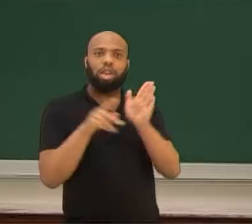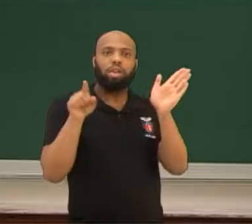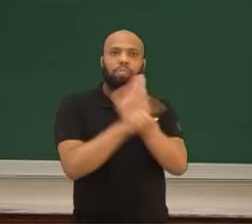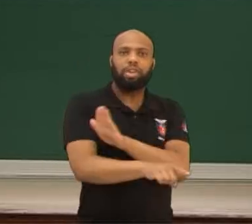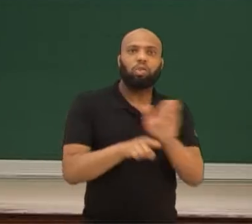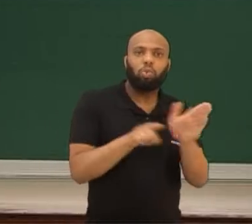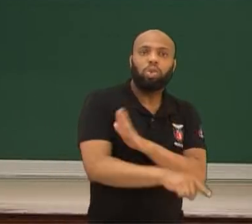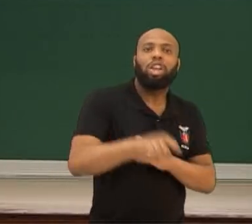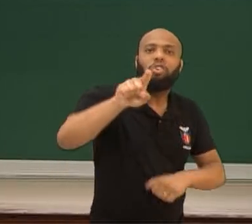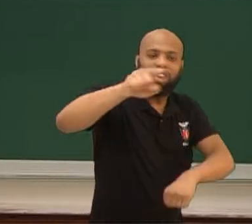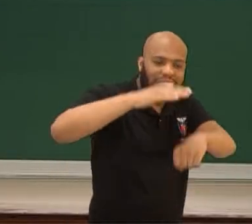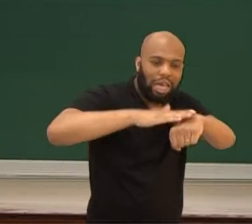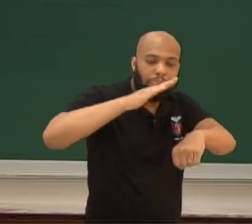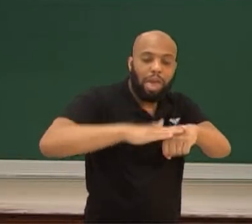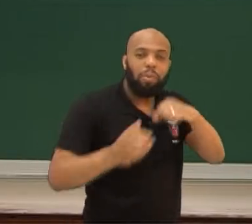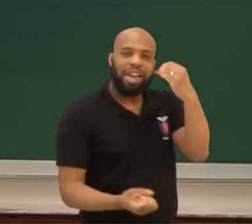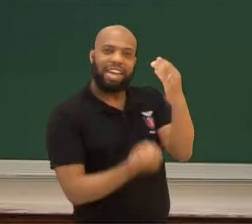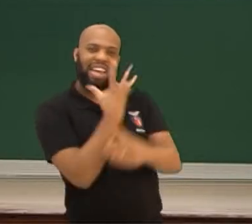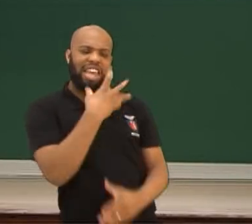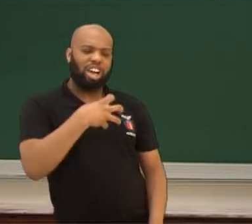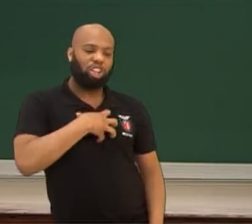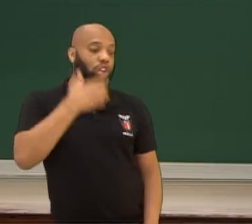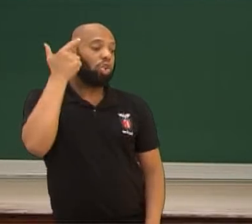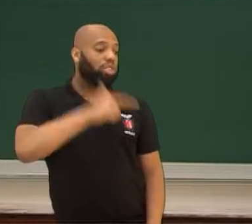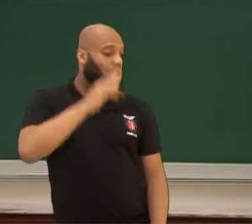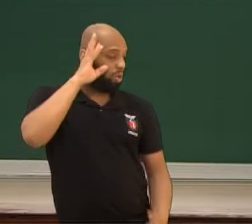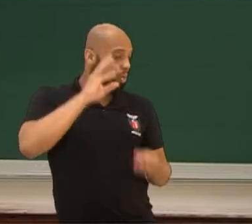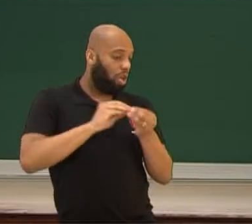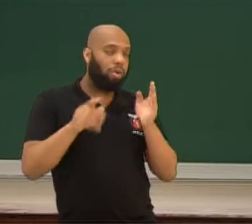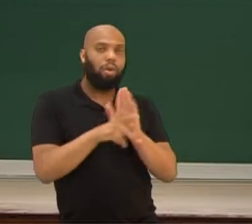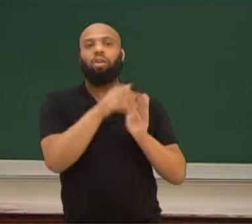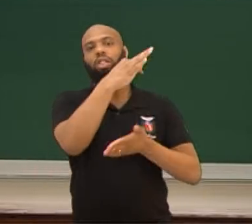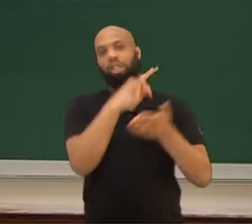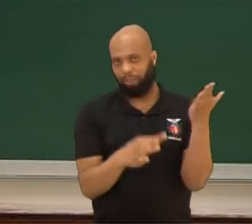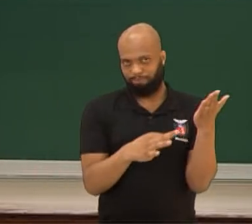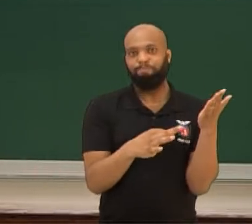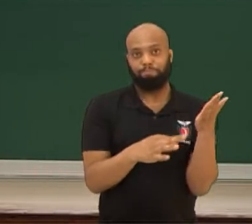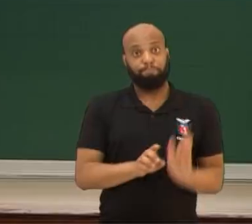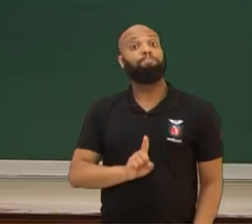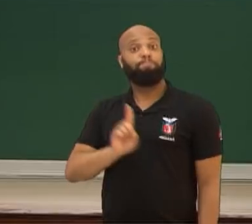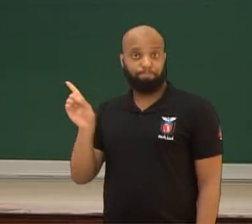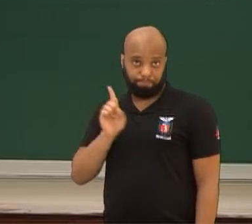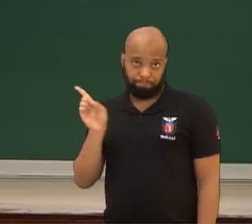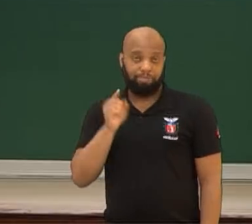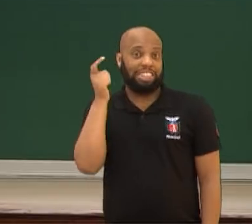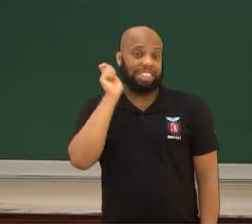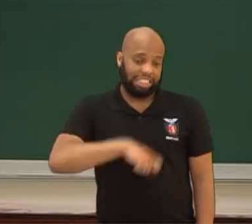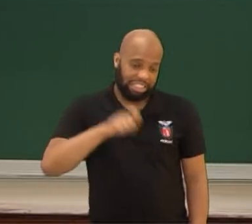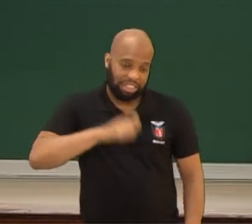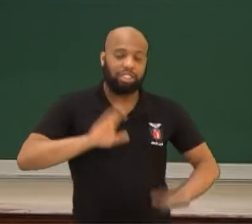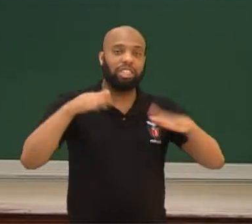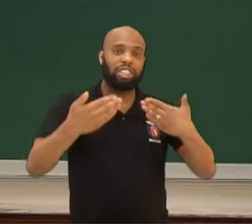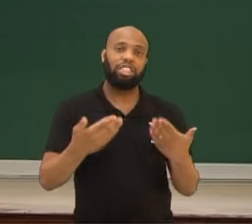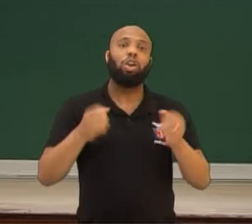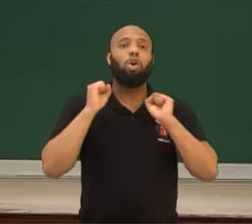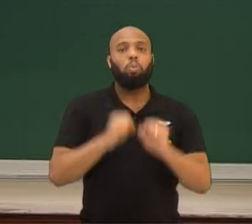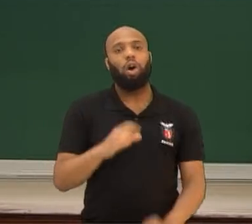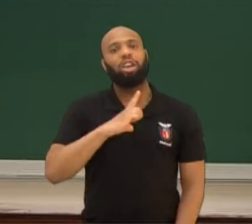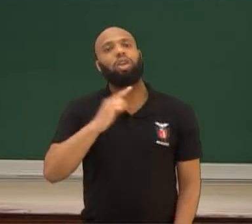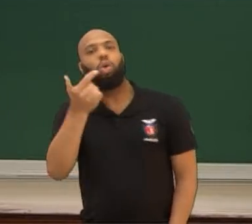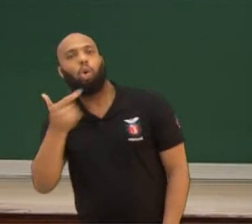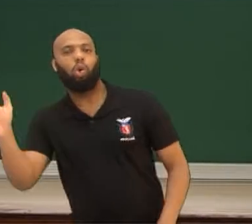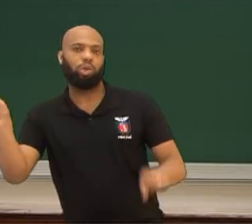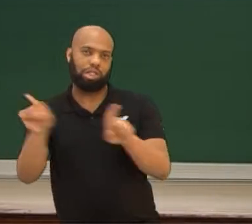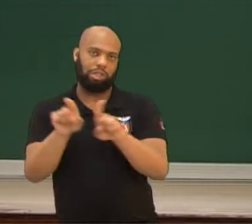Que era para vocês mesmos criarem, para vocês mesmos elaborarem uma definição para essas palavras, né? Então é possível que vocês